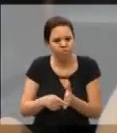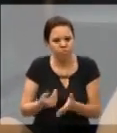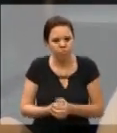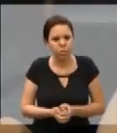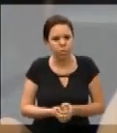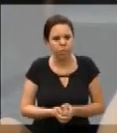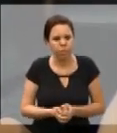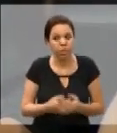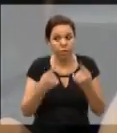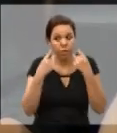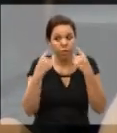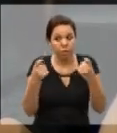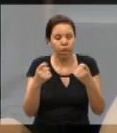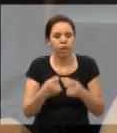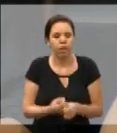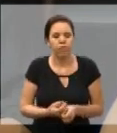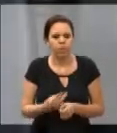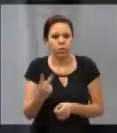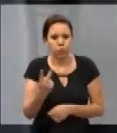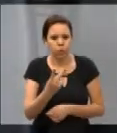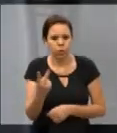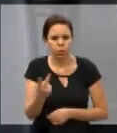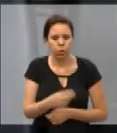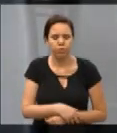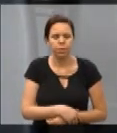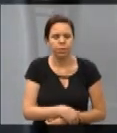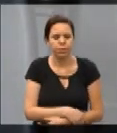E assim é bem interessante que são dois